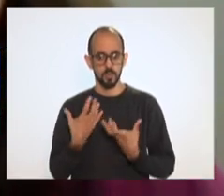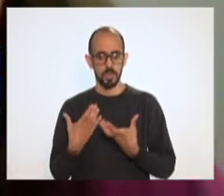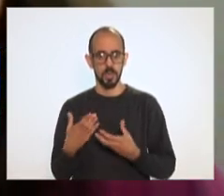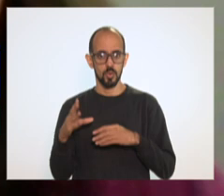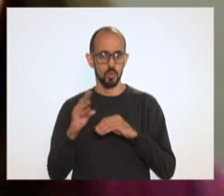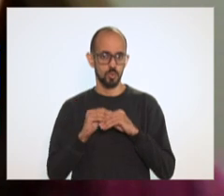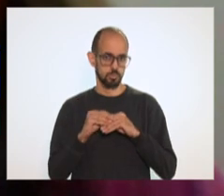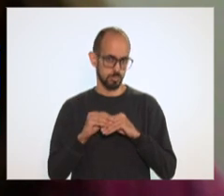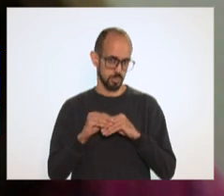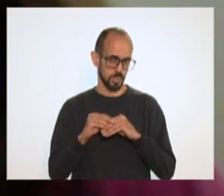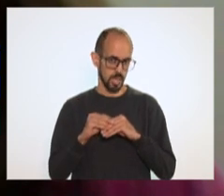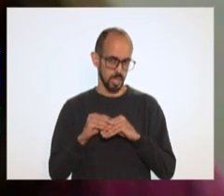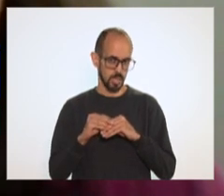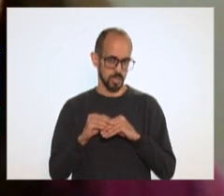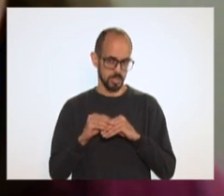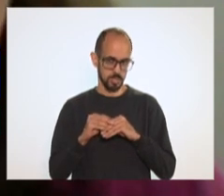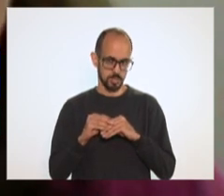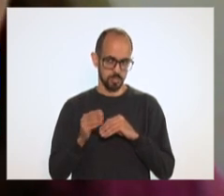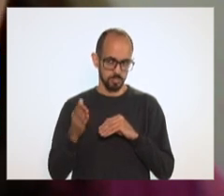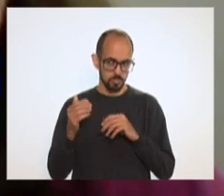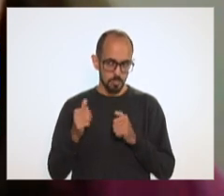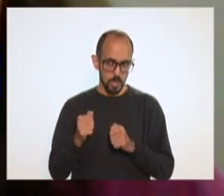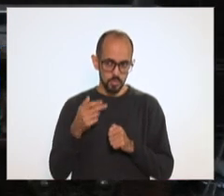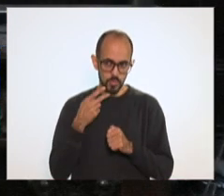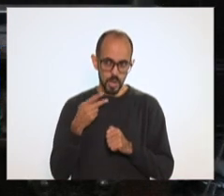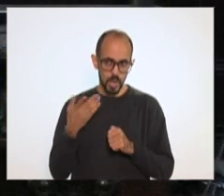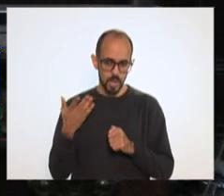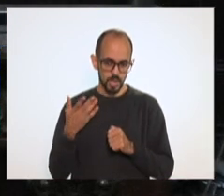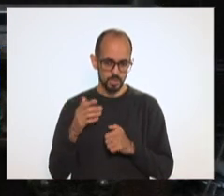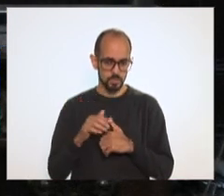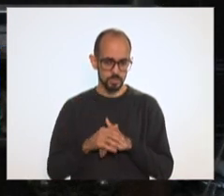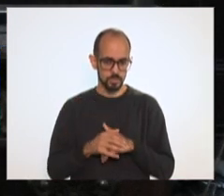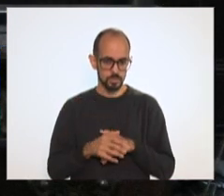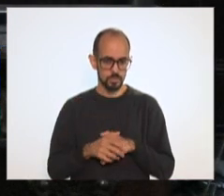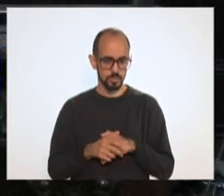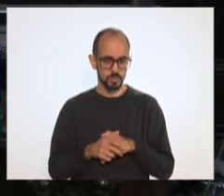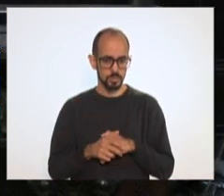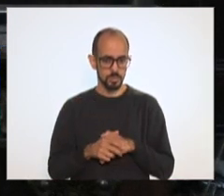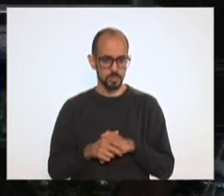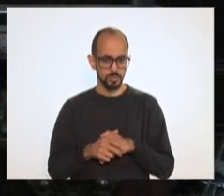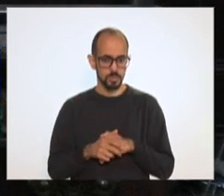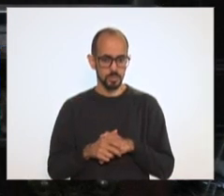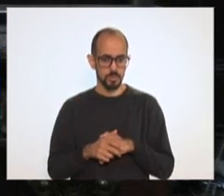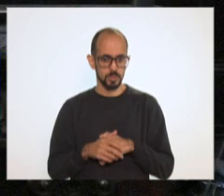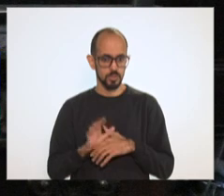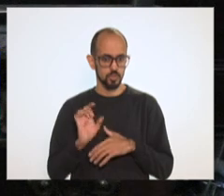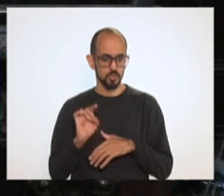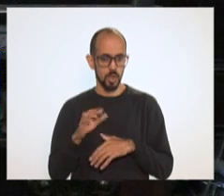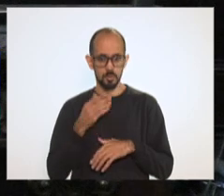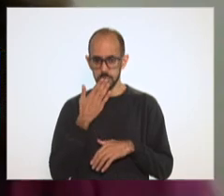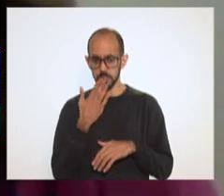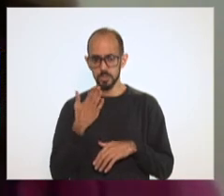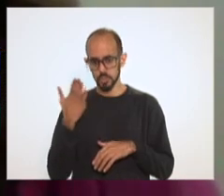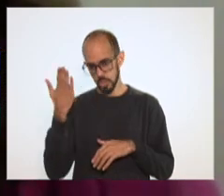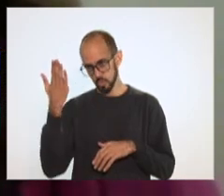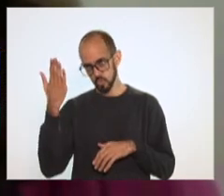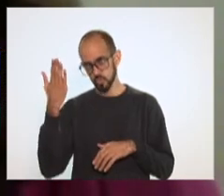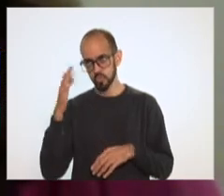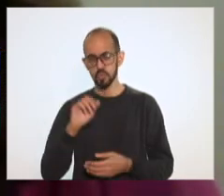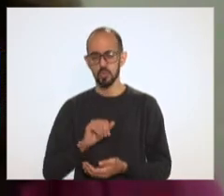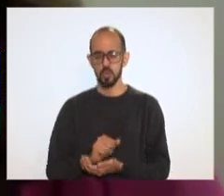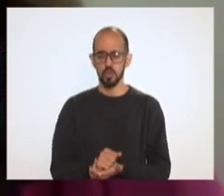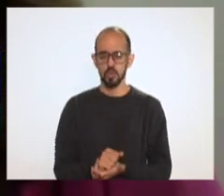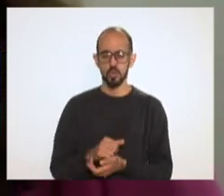a vossa excelência é possível falar? Por favor deputado apenas pedir a vossa excelência que